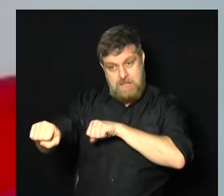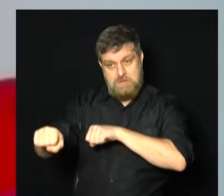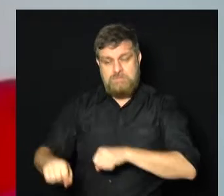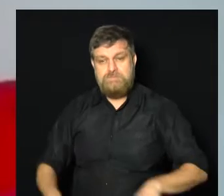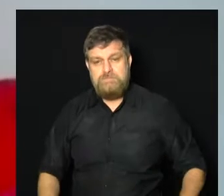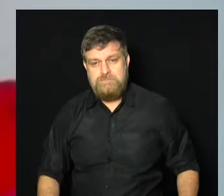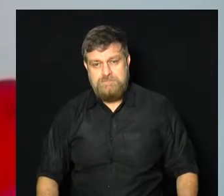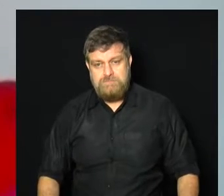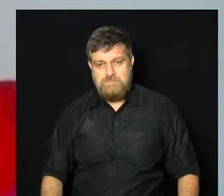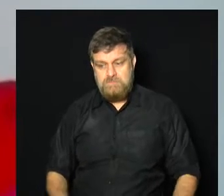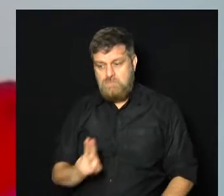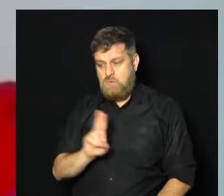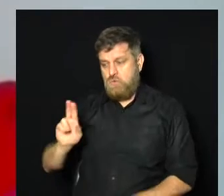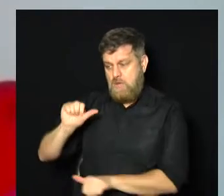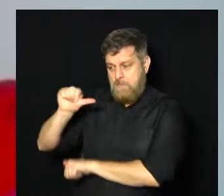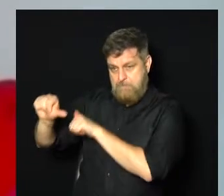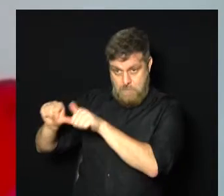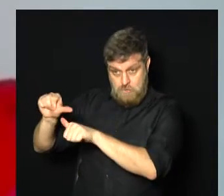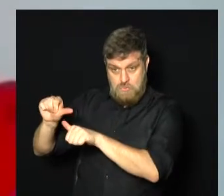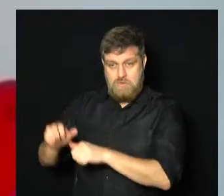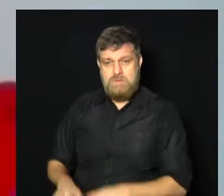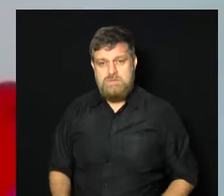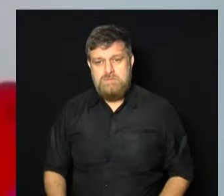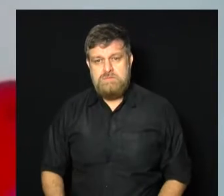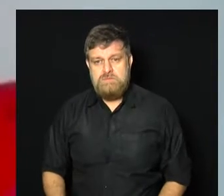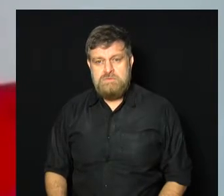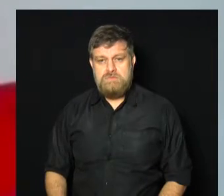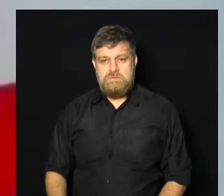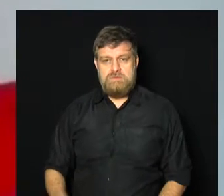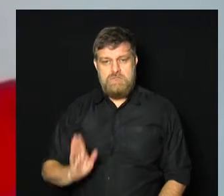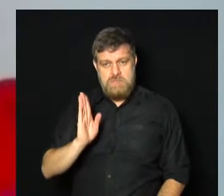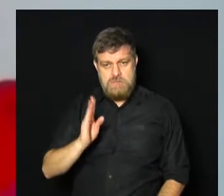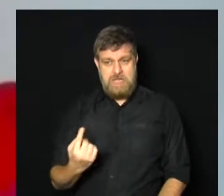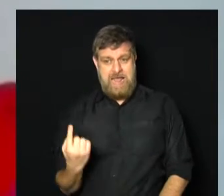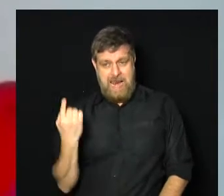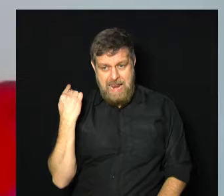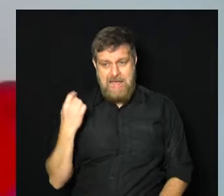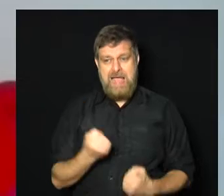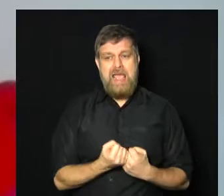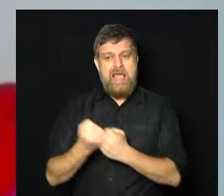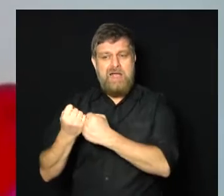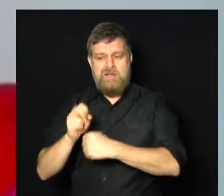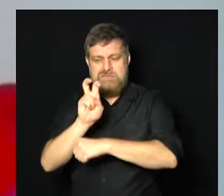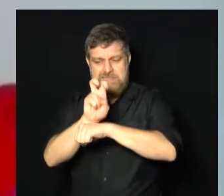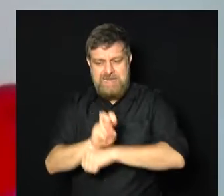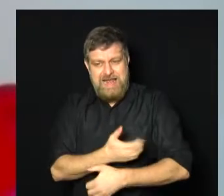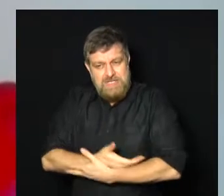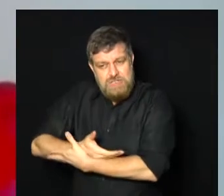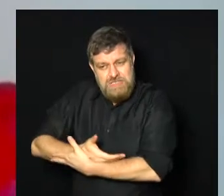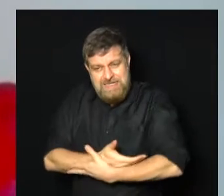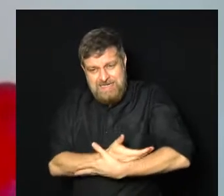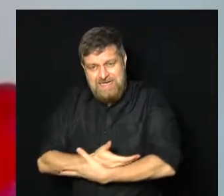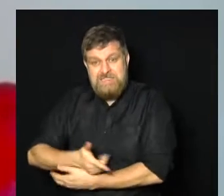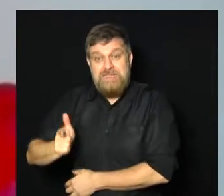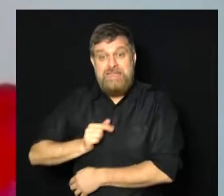A nomenclatura mudou também, né, já foi auxiliar de creche, mas ainda temos as monitoras